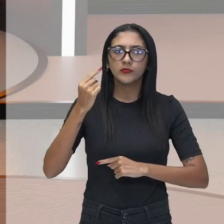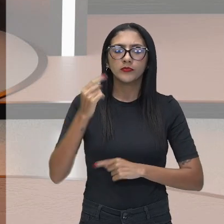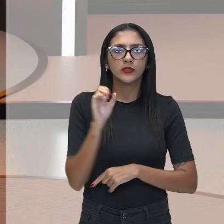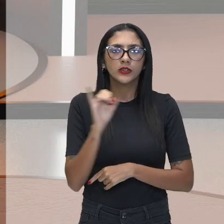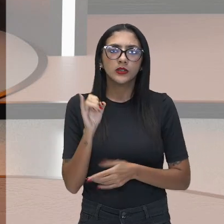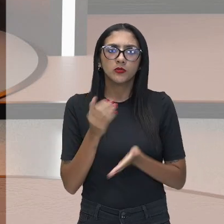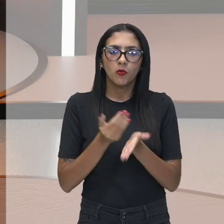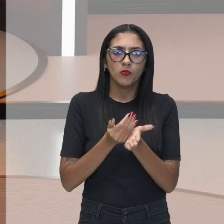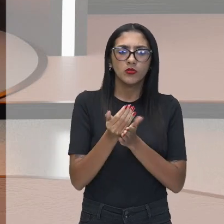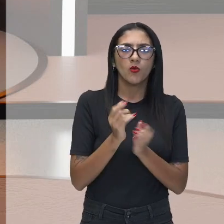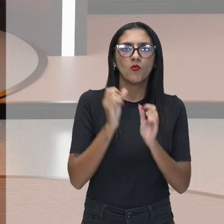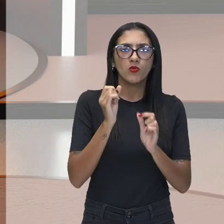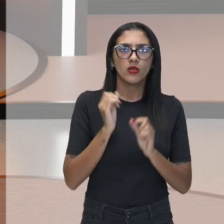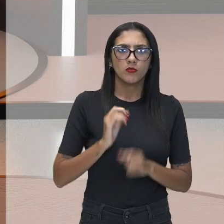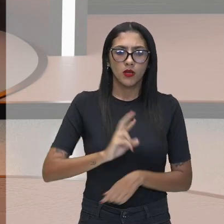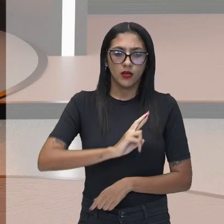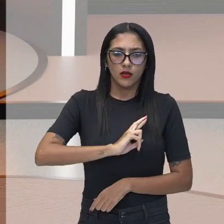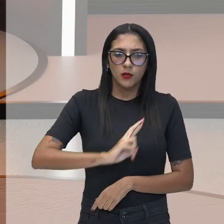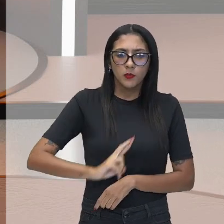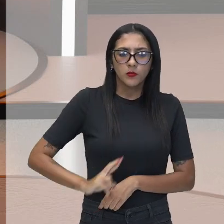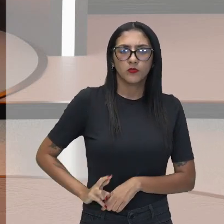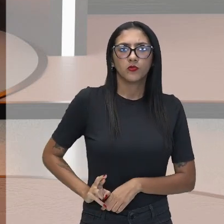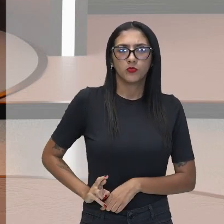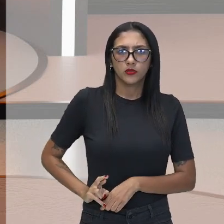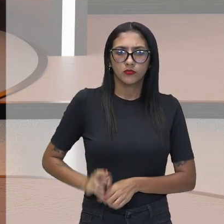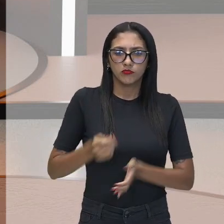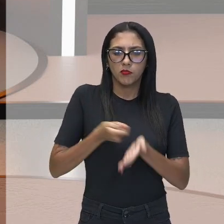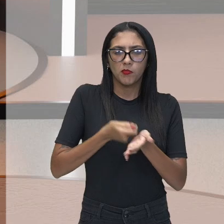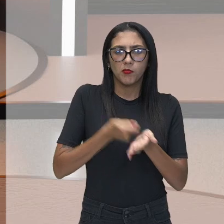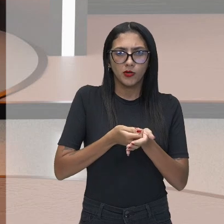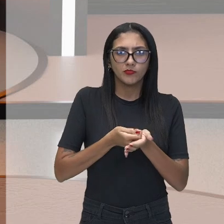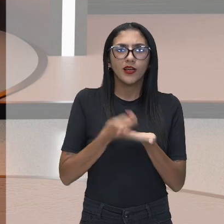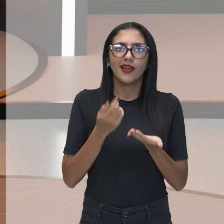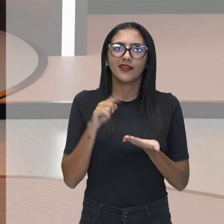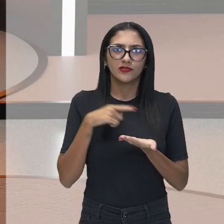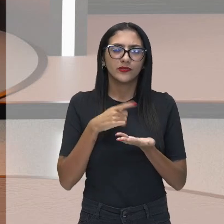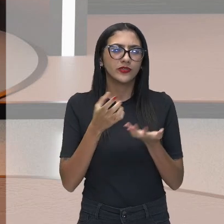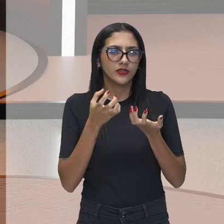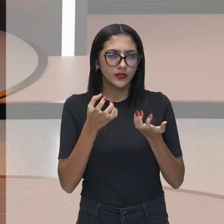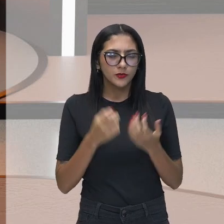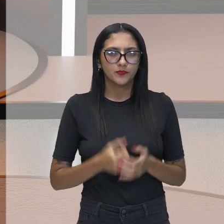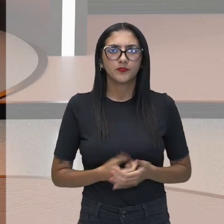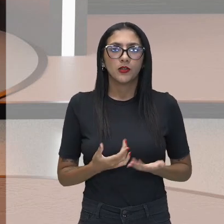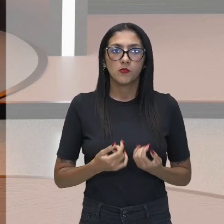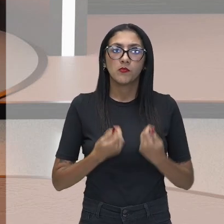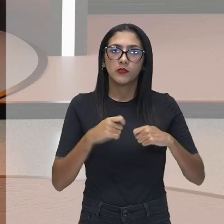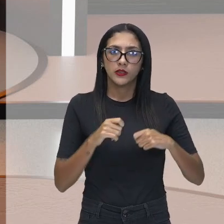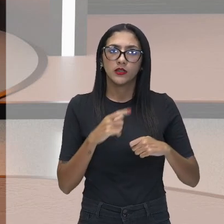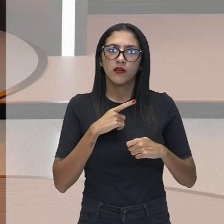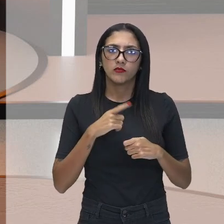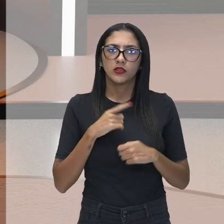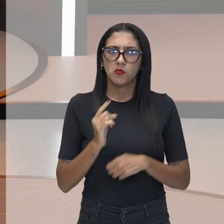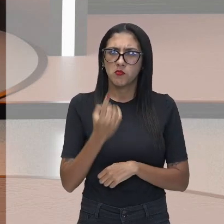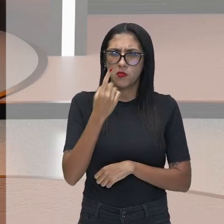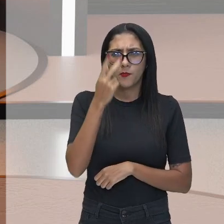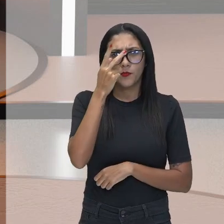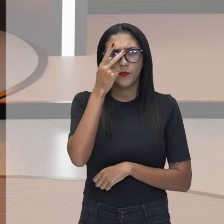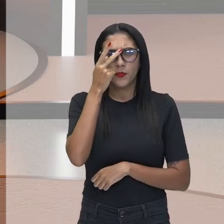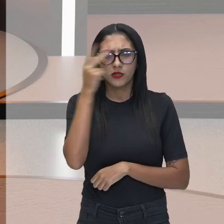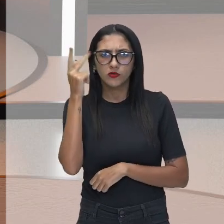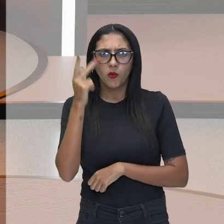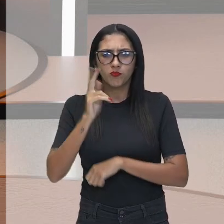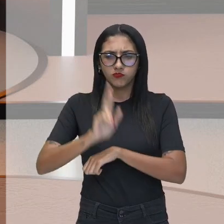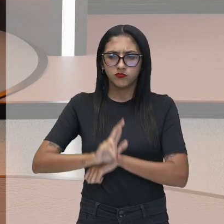uma república ditatorial. Era isso que eles queriam. Então, que deveria haver um governante forte que, se necessário,